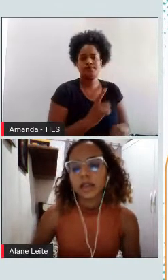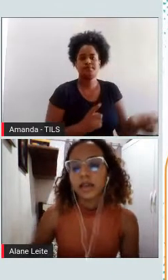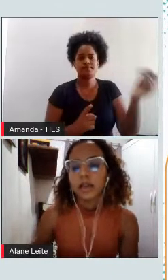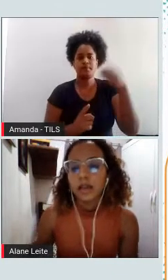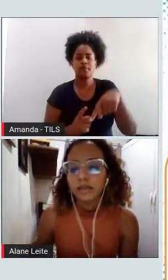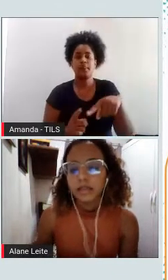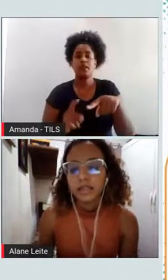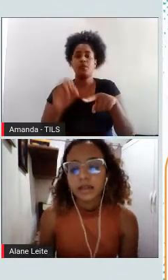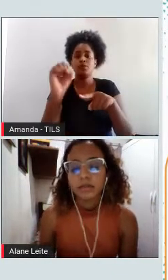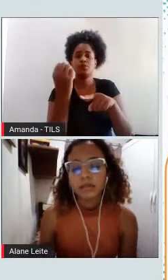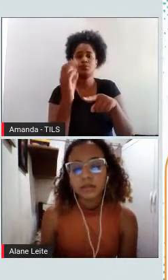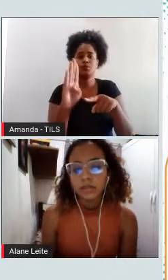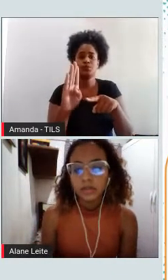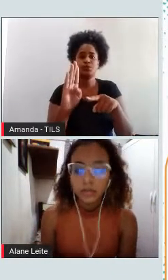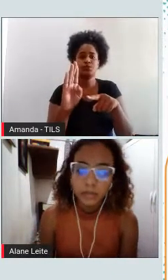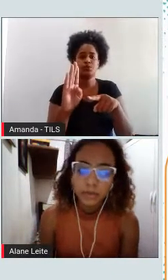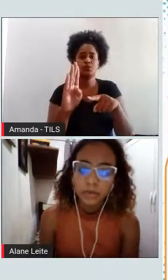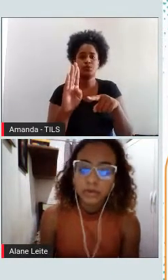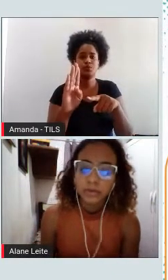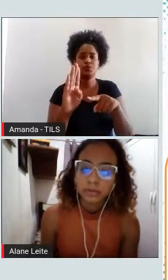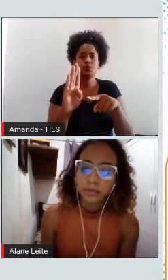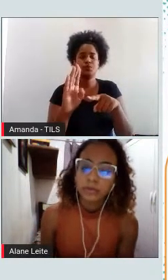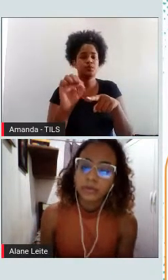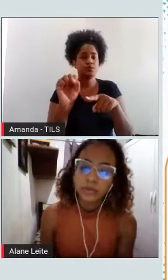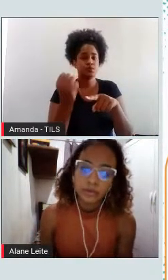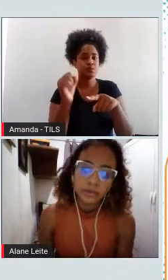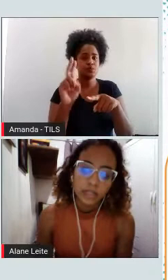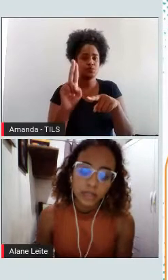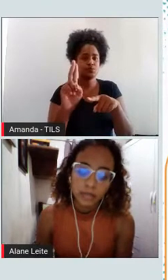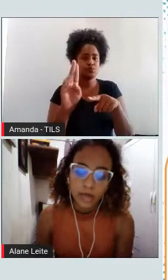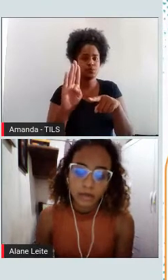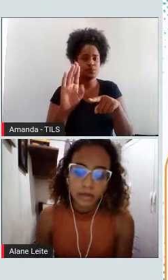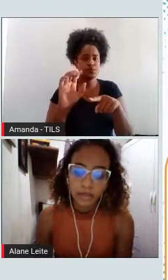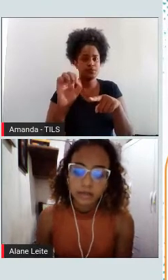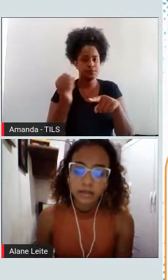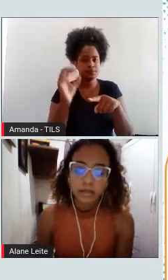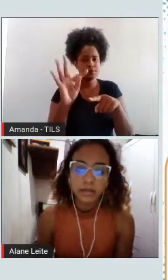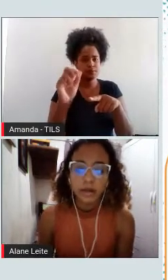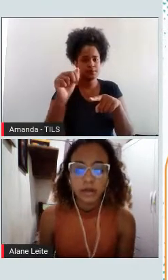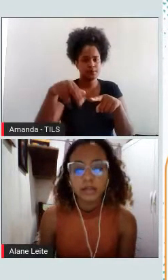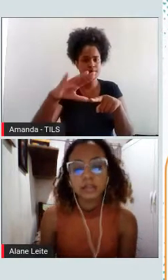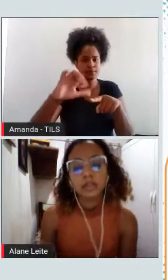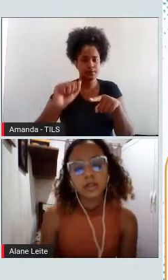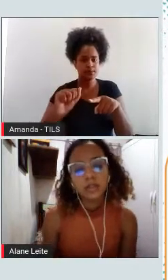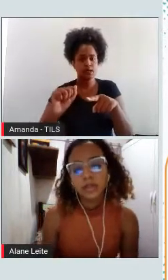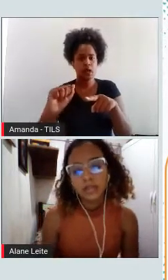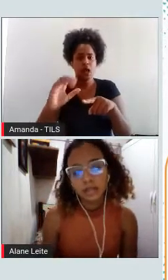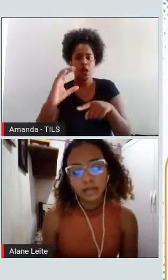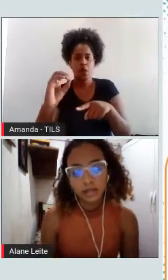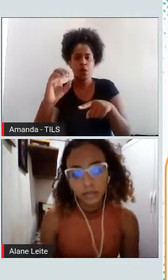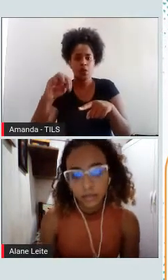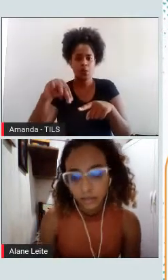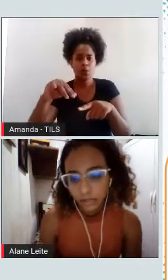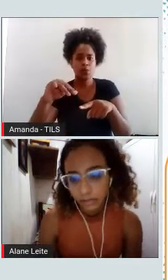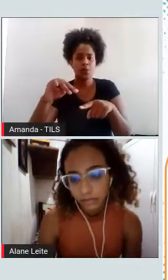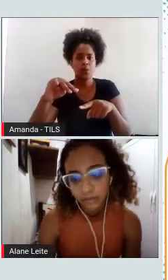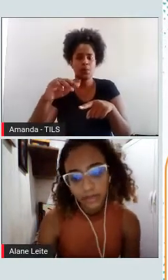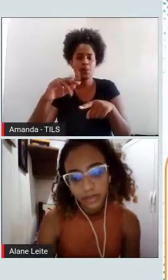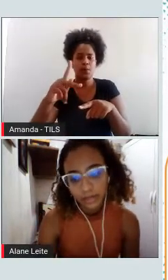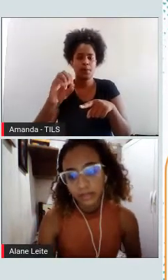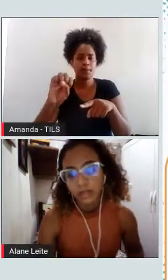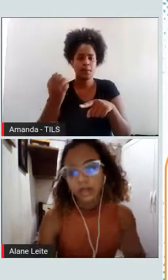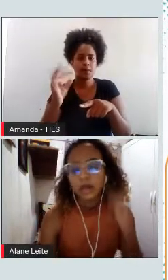vai ser constituída por um conjunto de moléculas de dois ou mais elementos